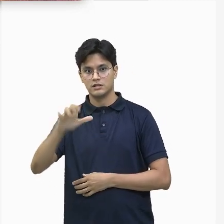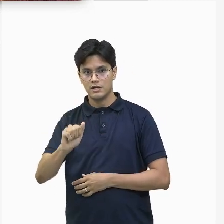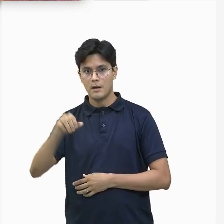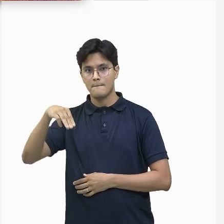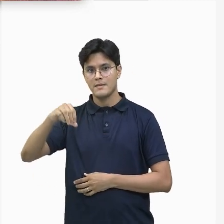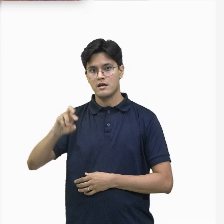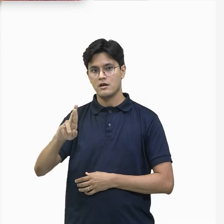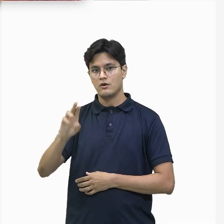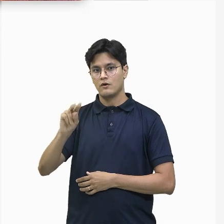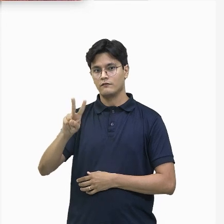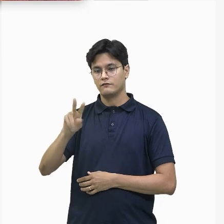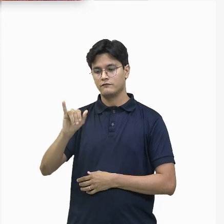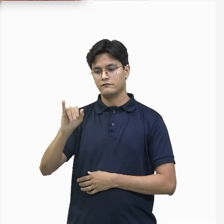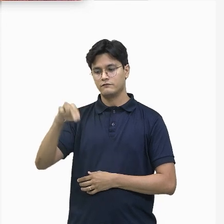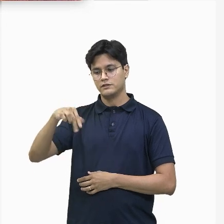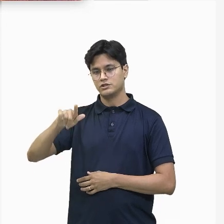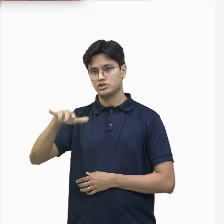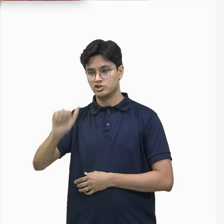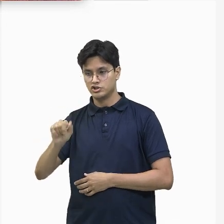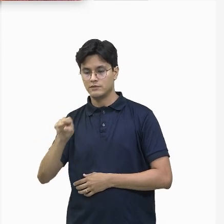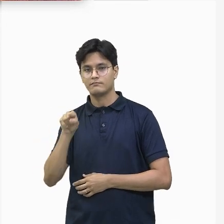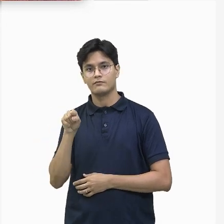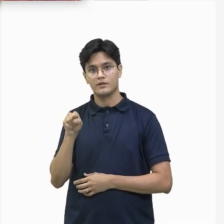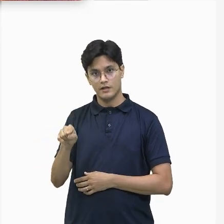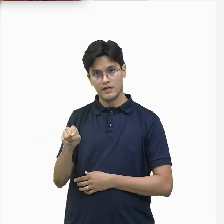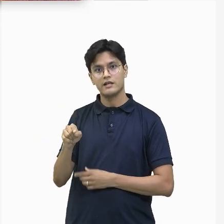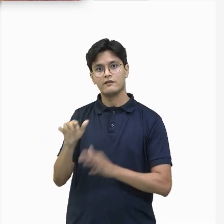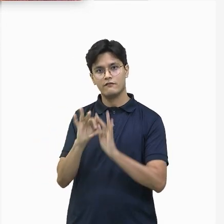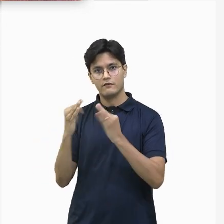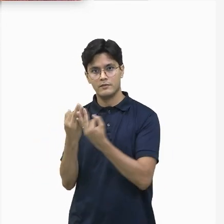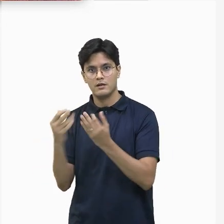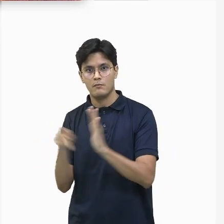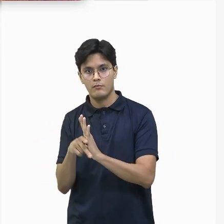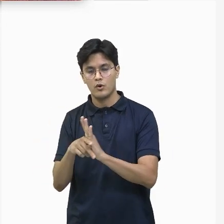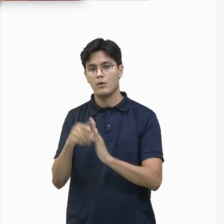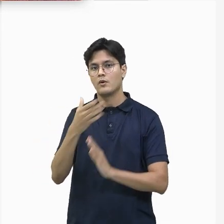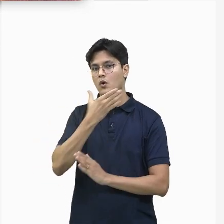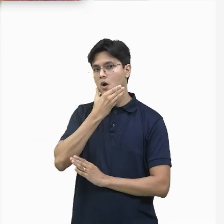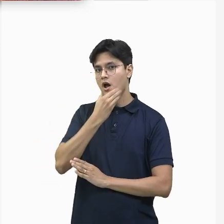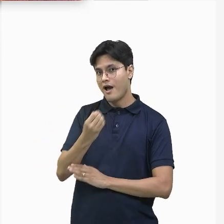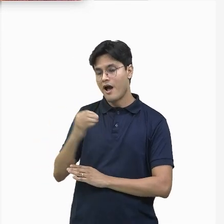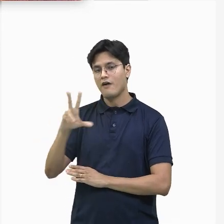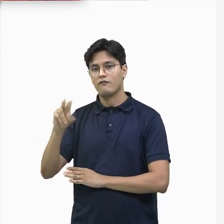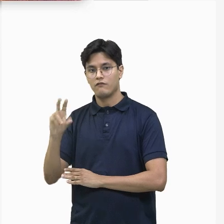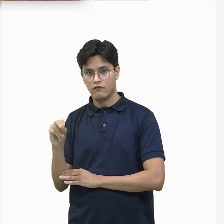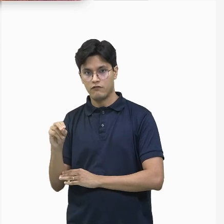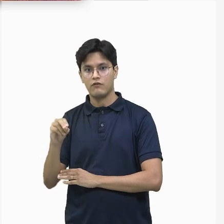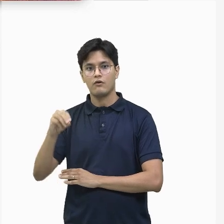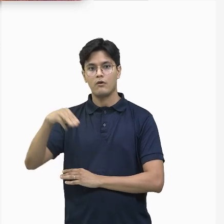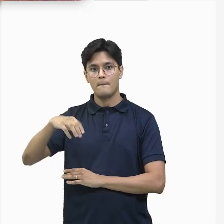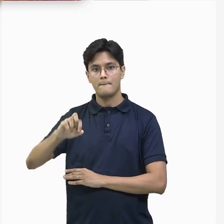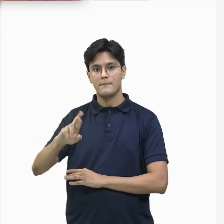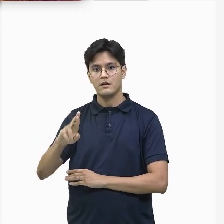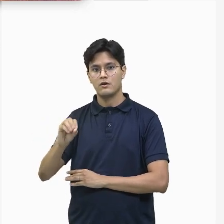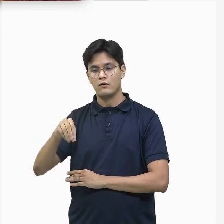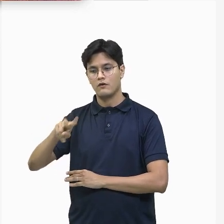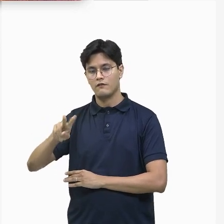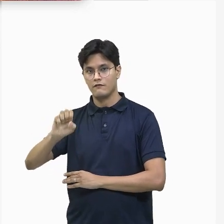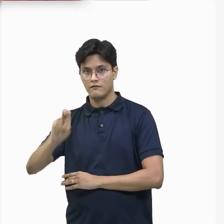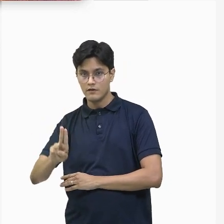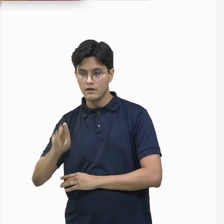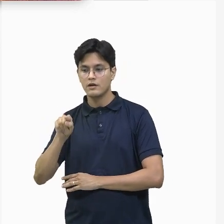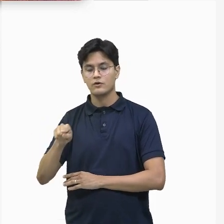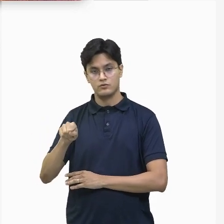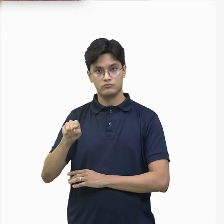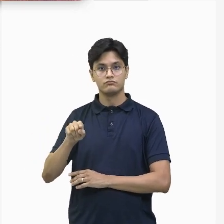de seu avô, né, que era chamado então aí de Meroveu, tá certo? Uma vez exercendo o poder, Clovis estabeleceu